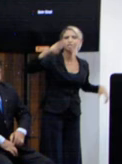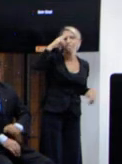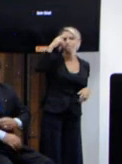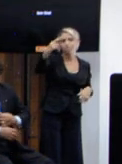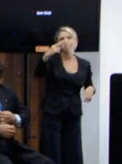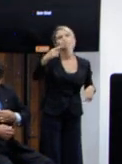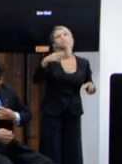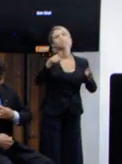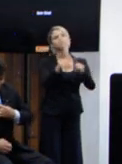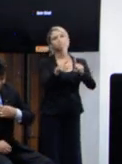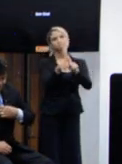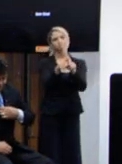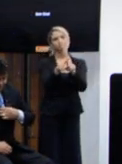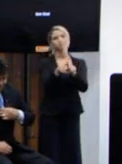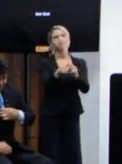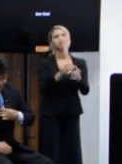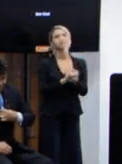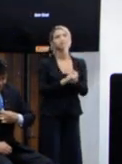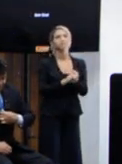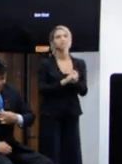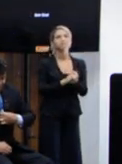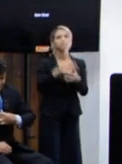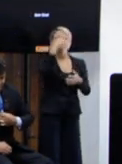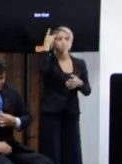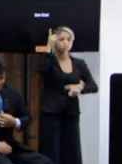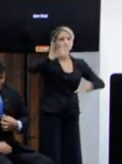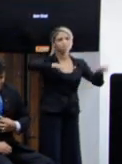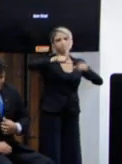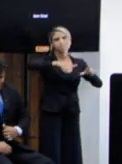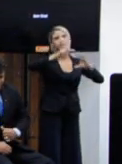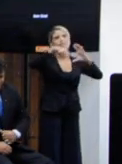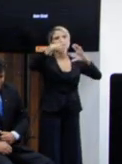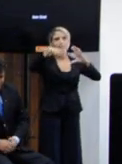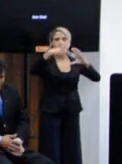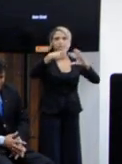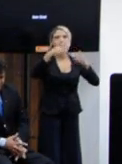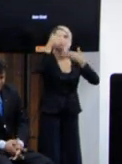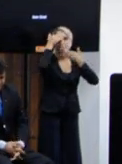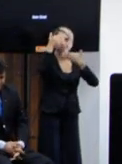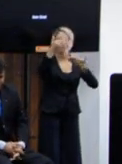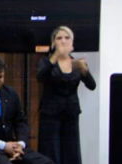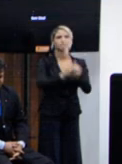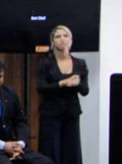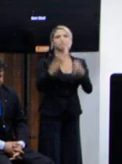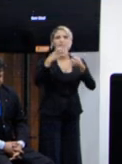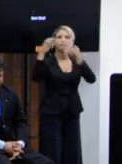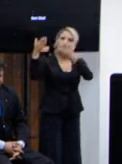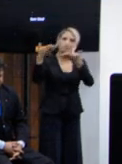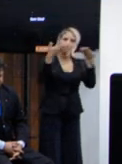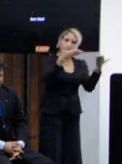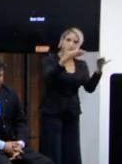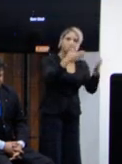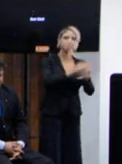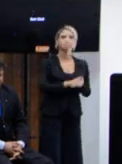parte. Os funcionários, eu vou falar mais tarde. Eu queria chamar agora